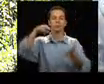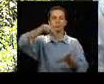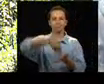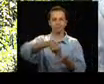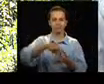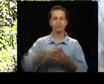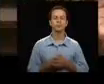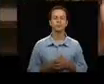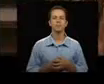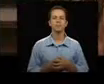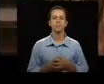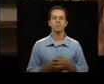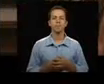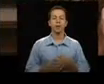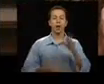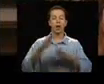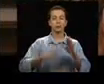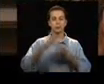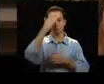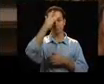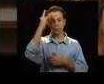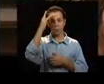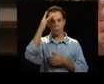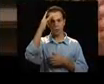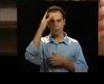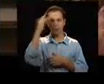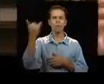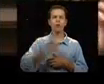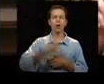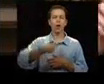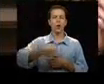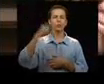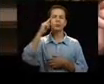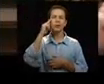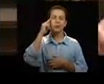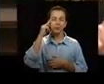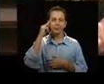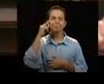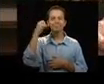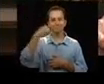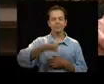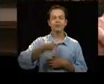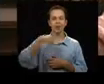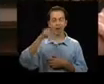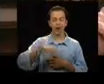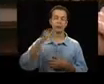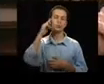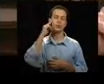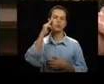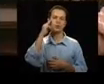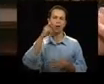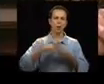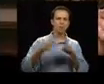da sustentabilidade. Quer dizer, há pessoas que me consideram um sonhador, e eu sou um sonhador,